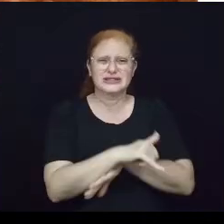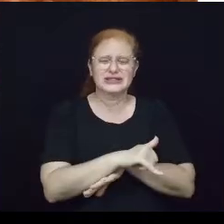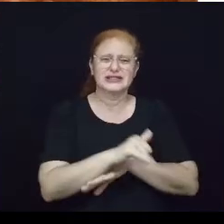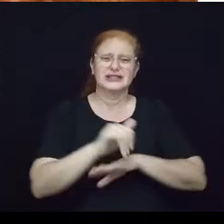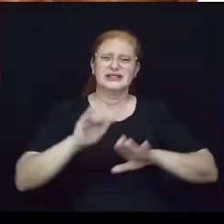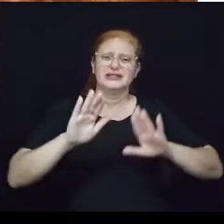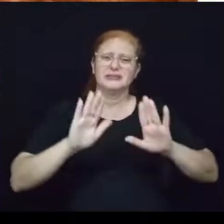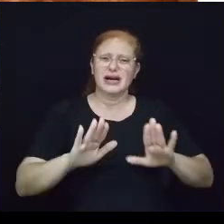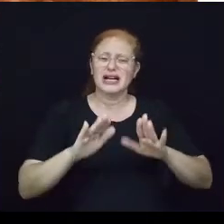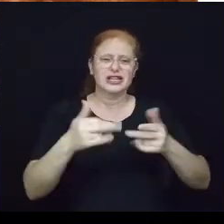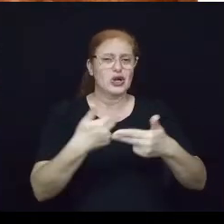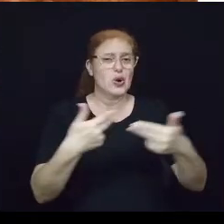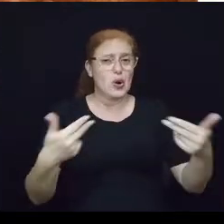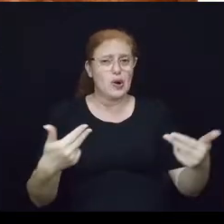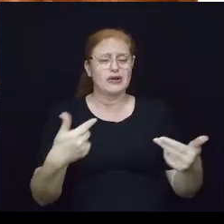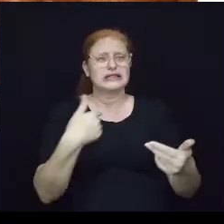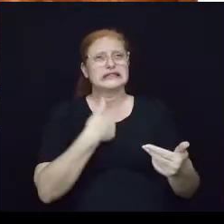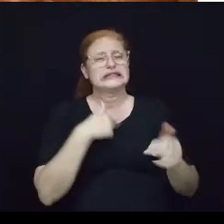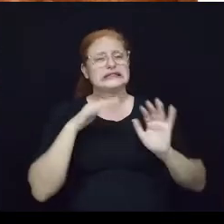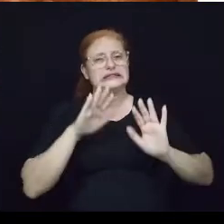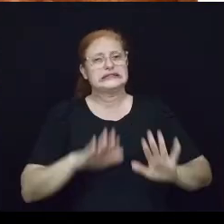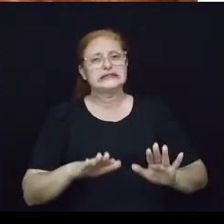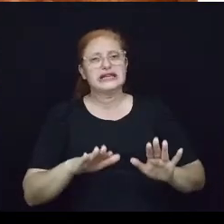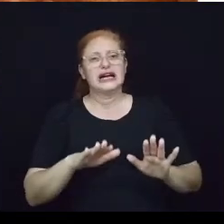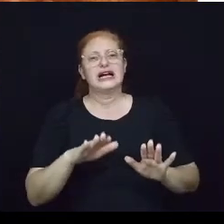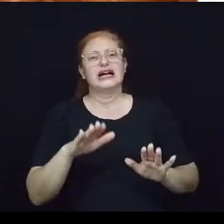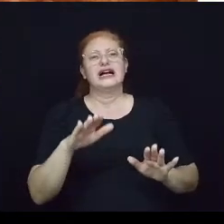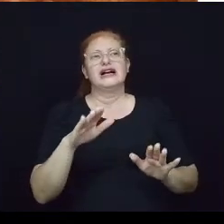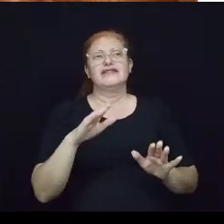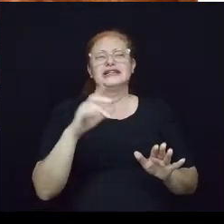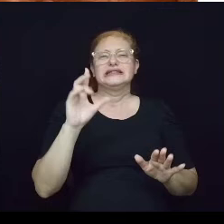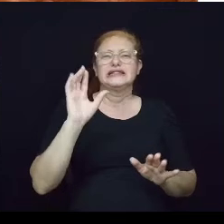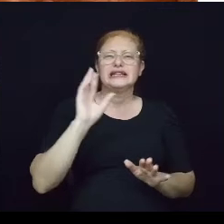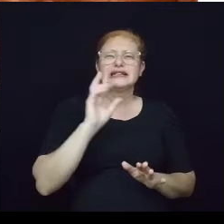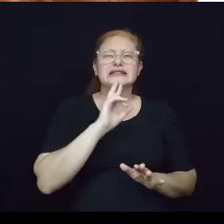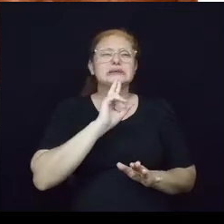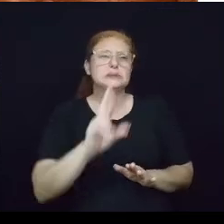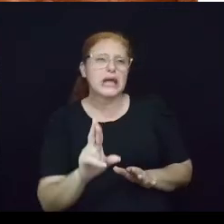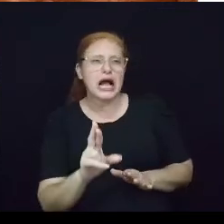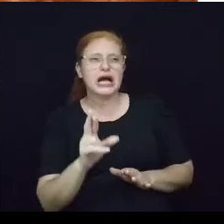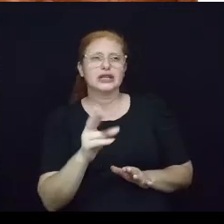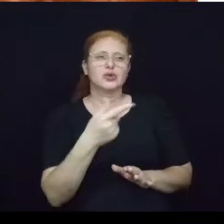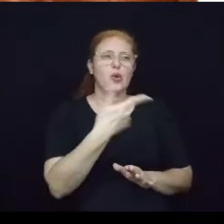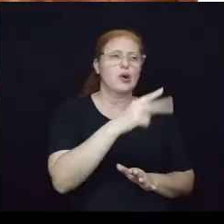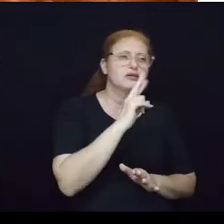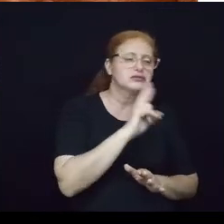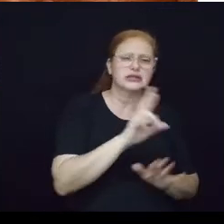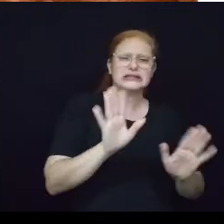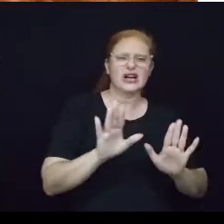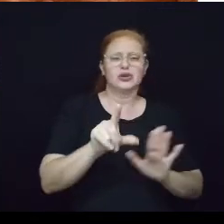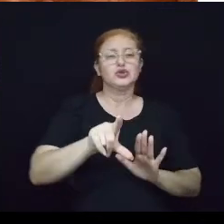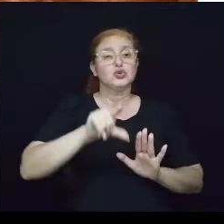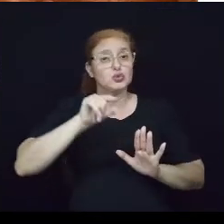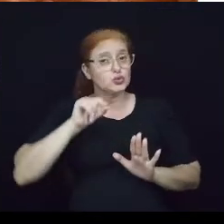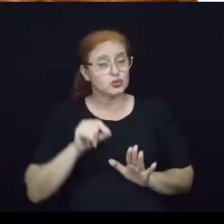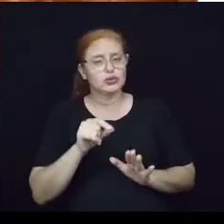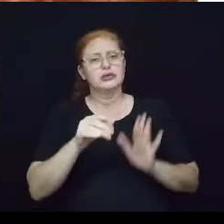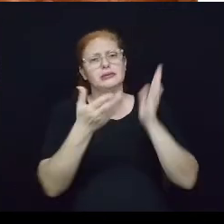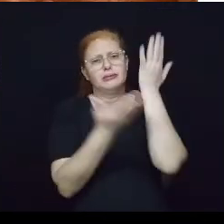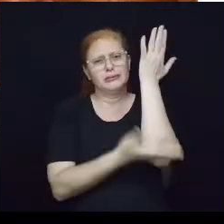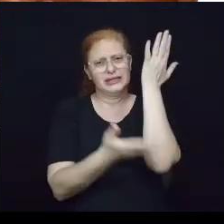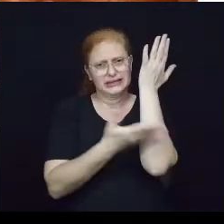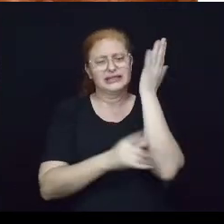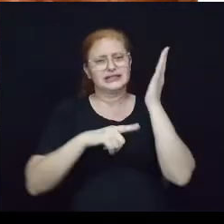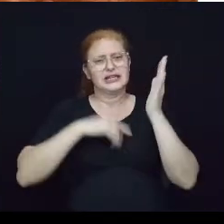não é uma coisa que eu fico... vai dar essa curva, vai dar aquela... Eu até prefiro madeiras que tenham tons mais uniformes do